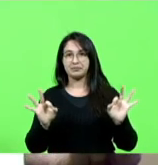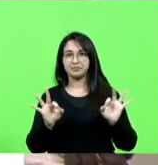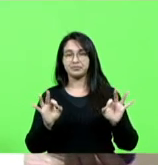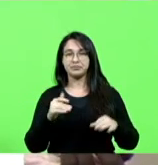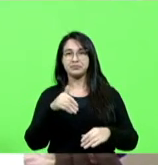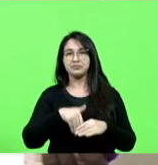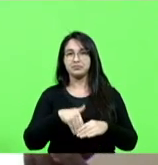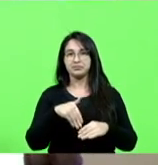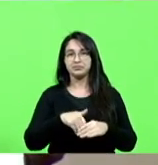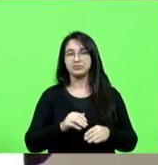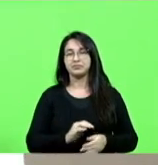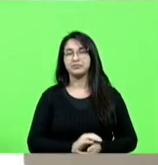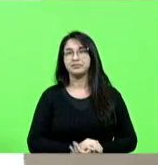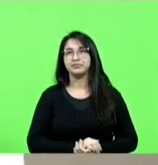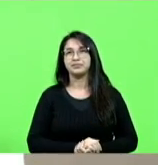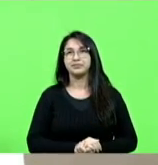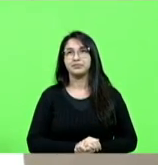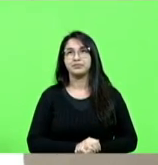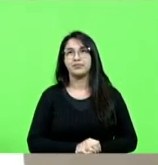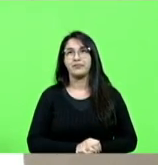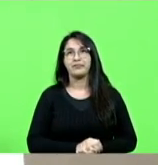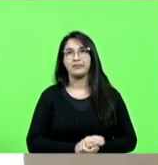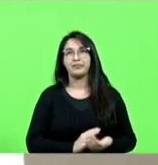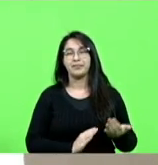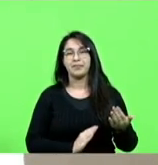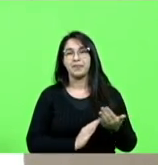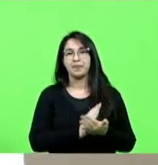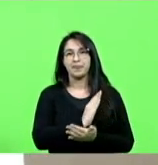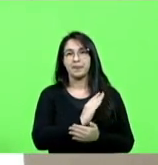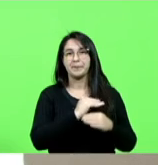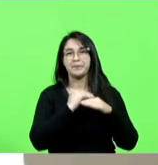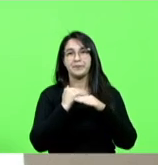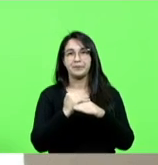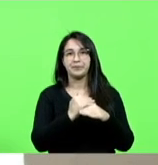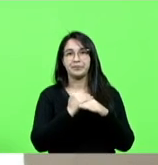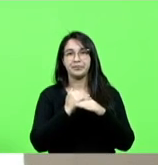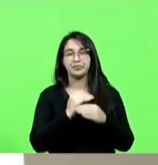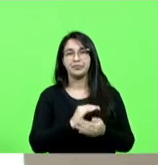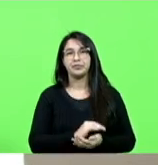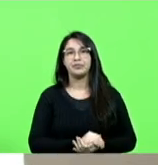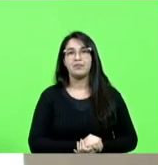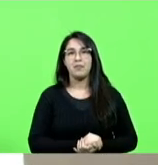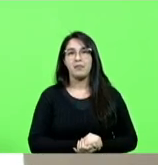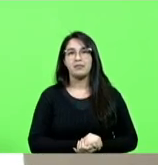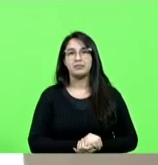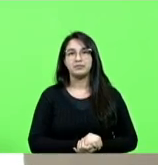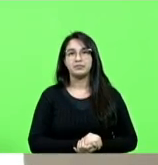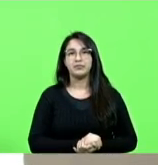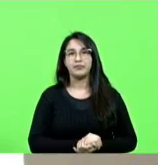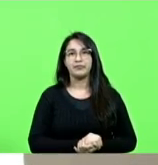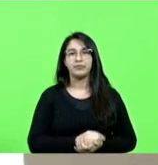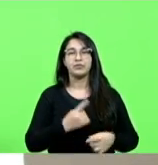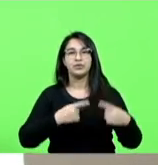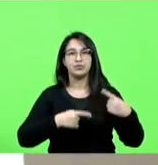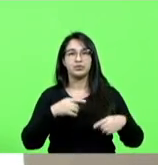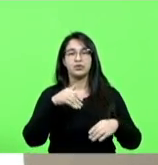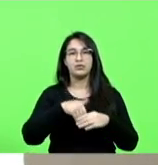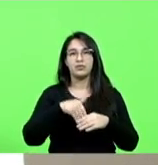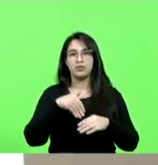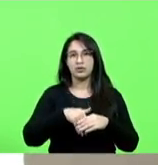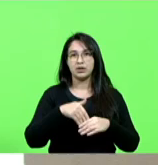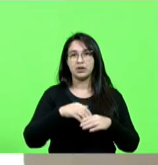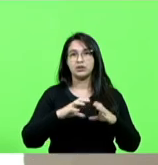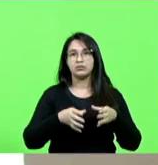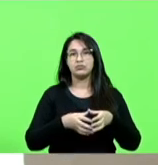discutir em votação. Deputados que aprovam permaneçam como se encontra. Aprovado por unanimidade. Discussão e votação em turno único do